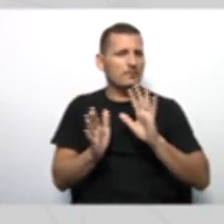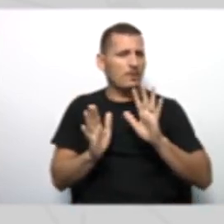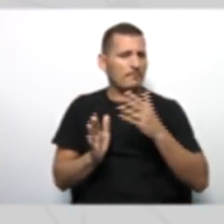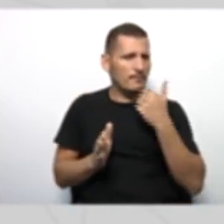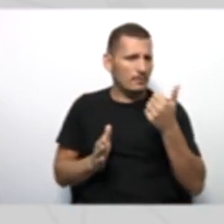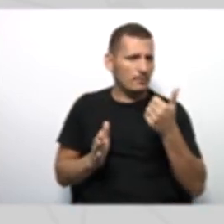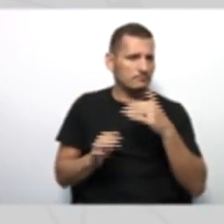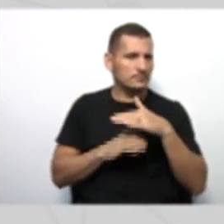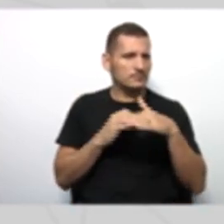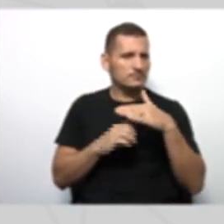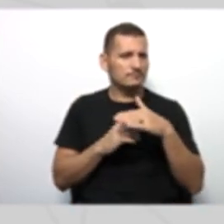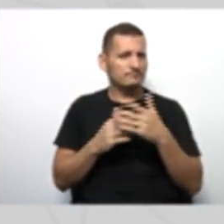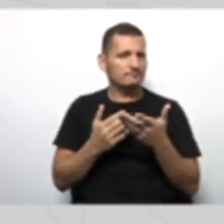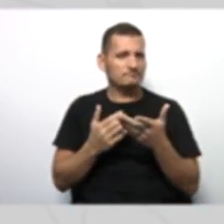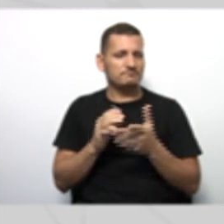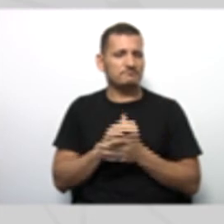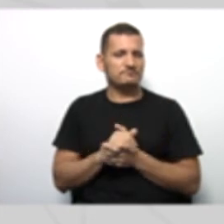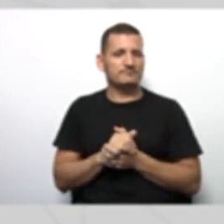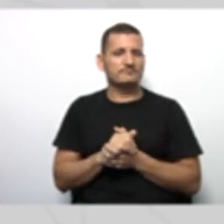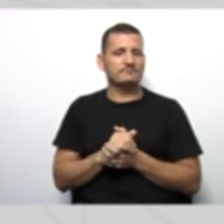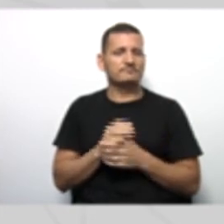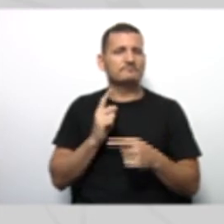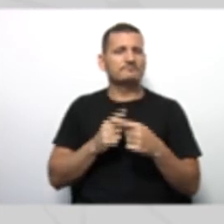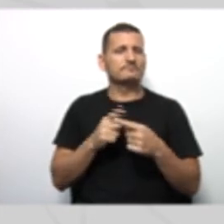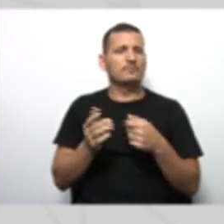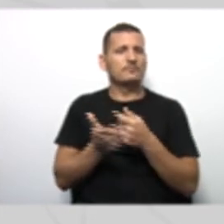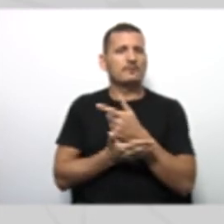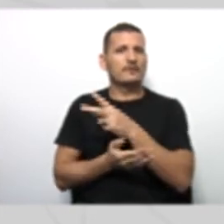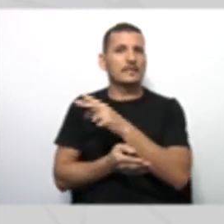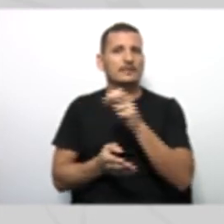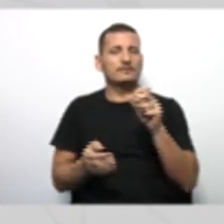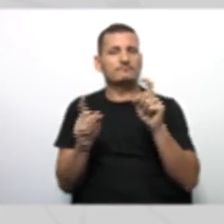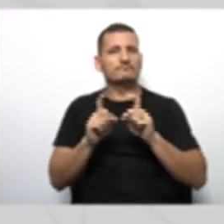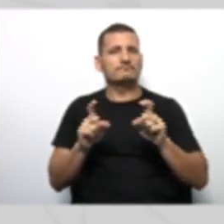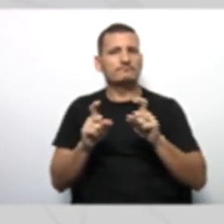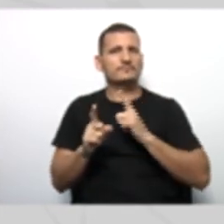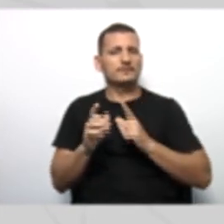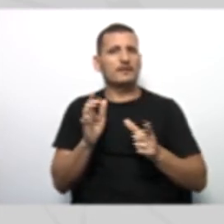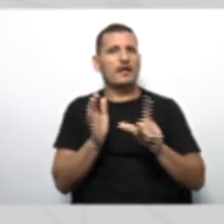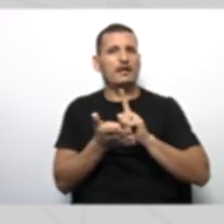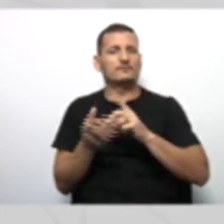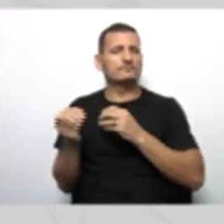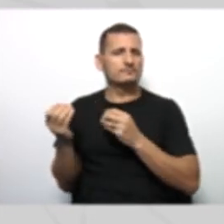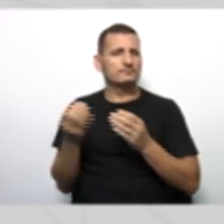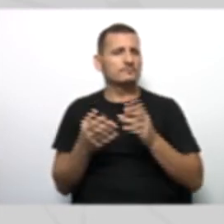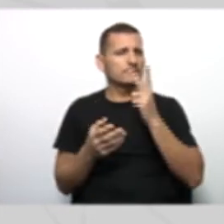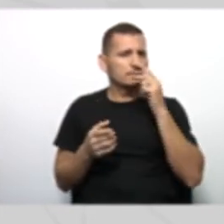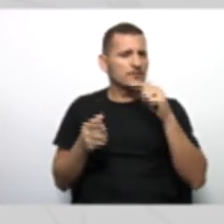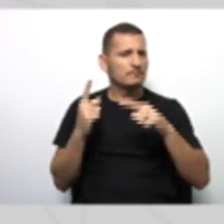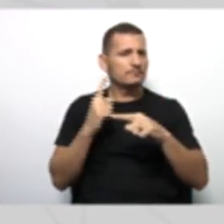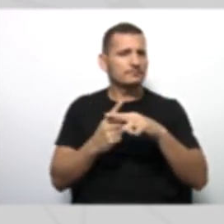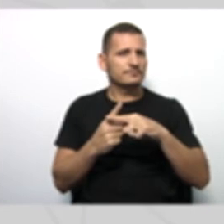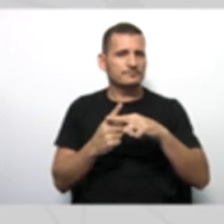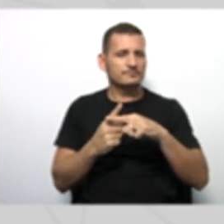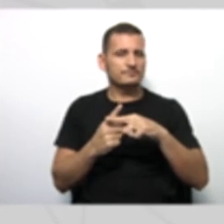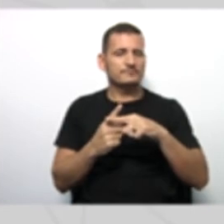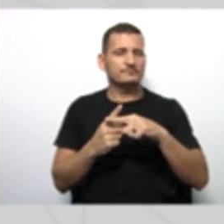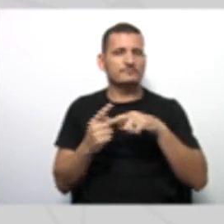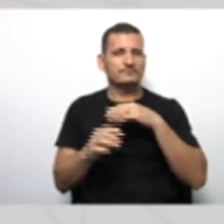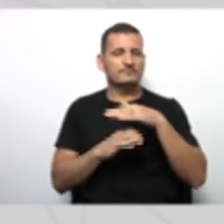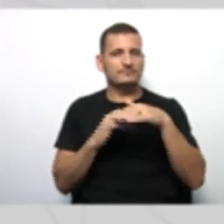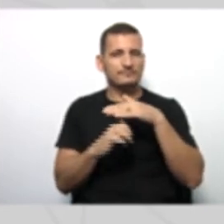sim. A entrega antecipada é considerado um risco. Um risco? Será que eles conseguiriam responder aí